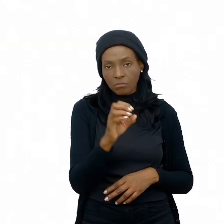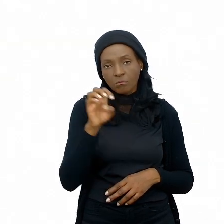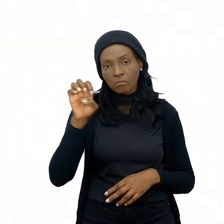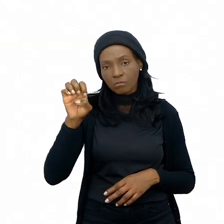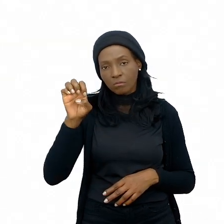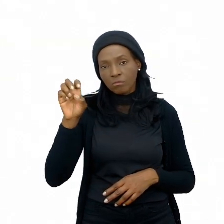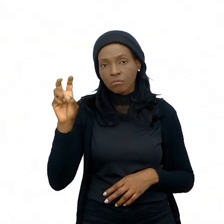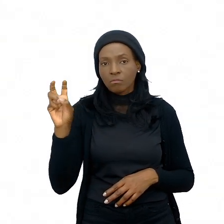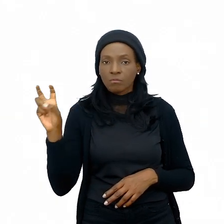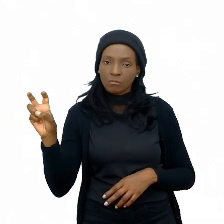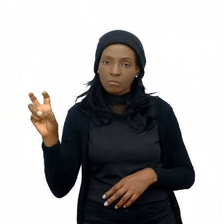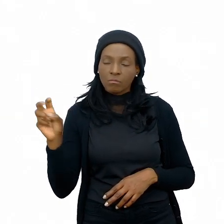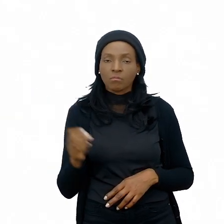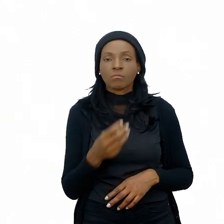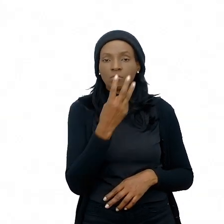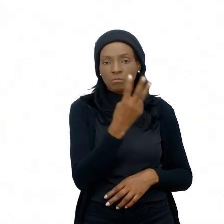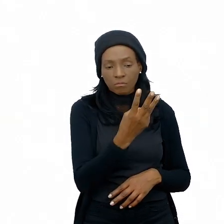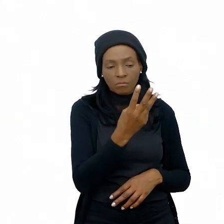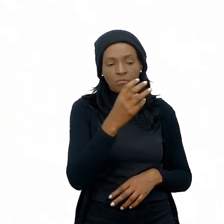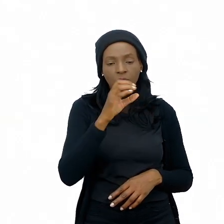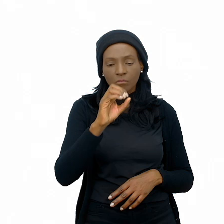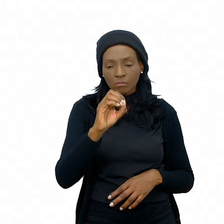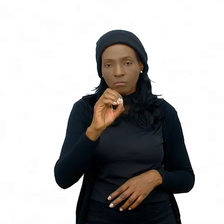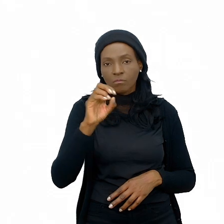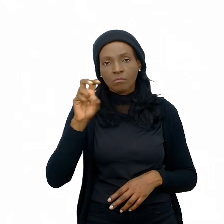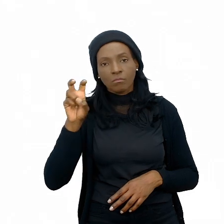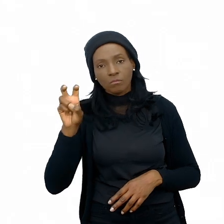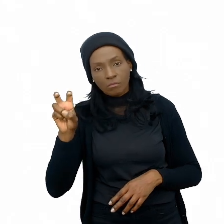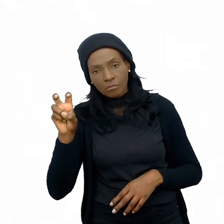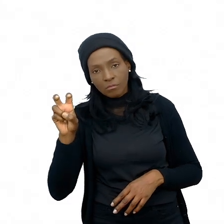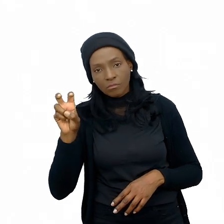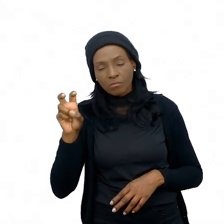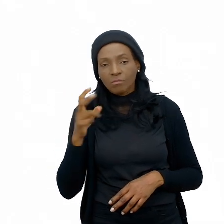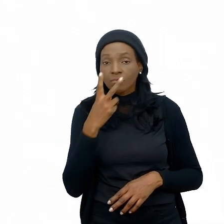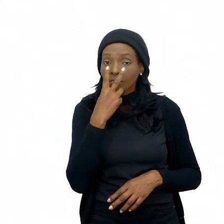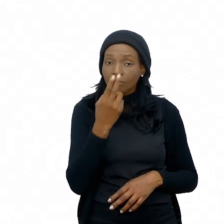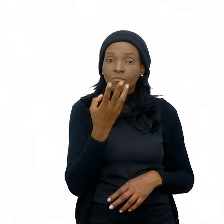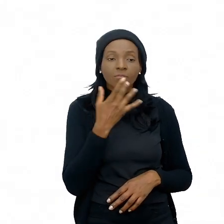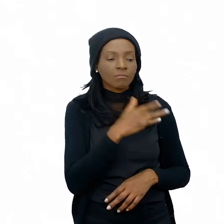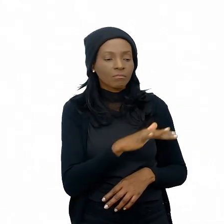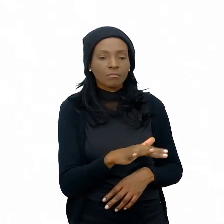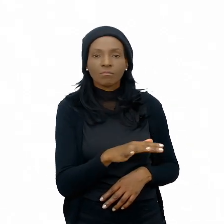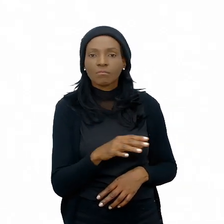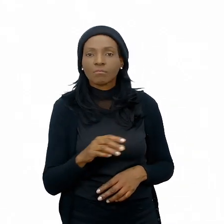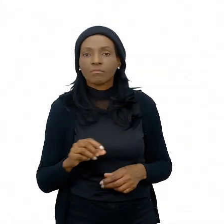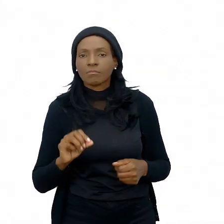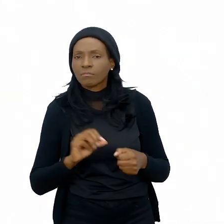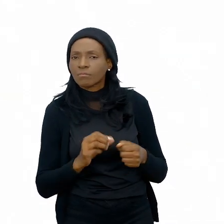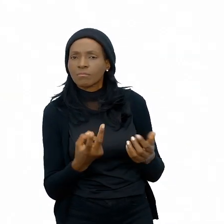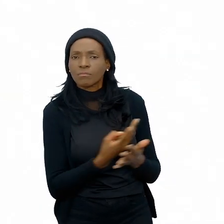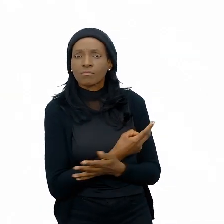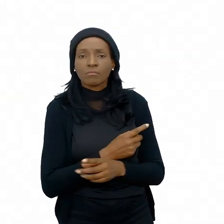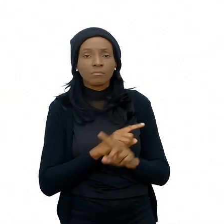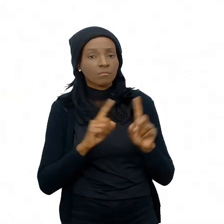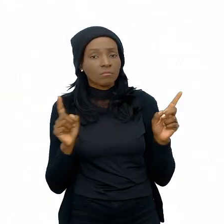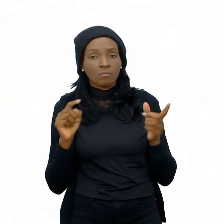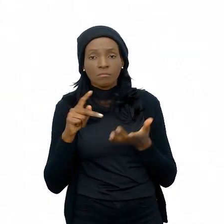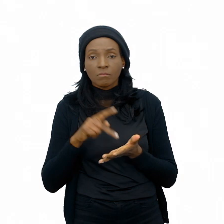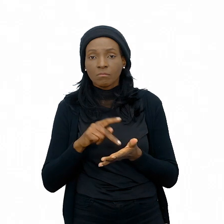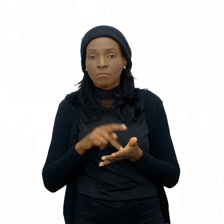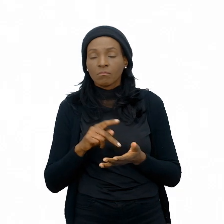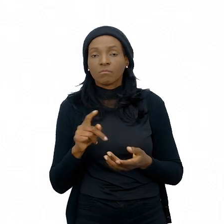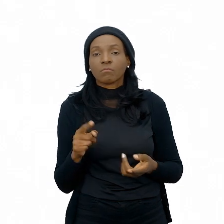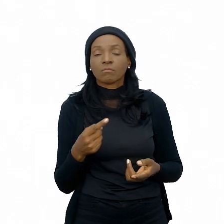35, o 3, o 0 e o 5, parecendo que a criança fez de forma equivocada, mas, na